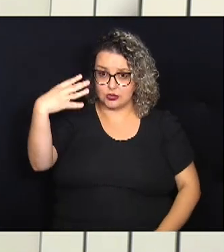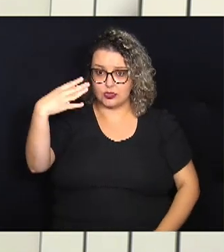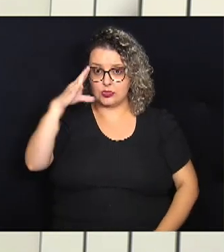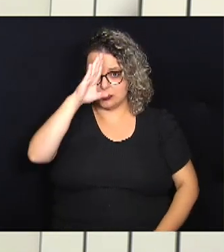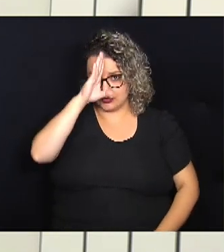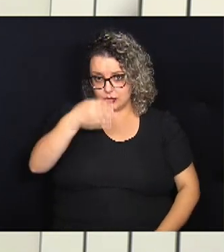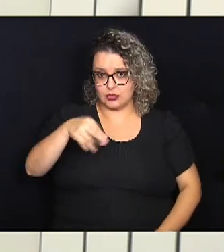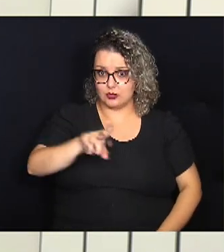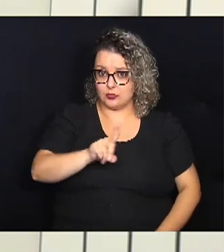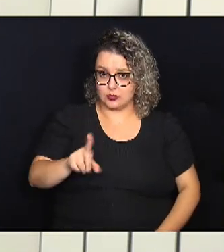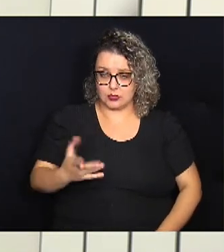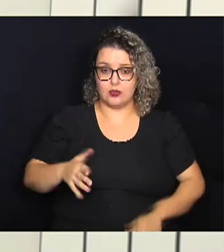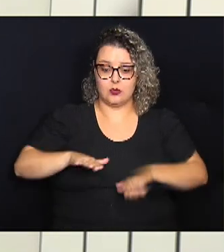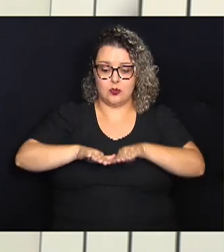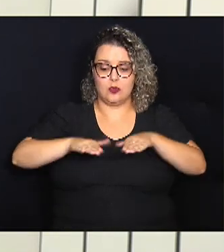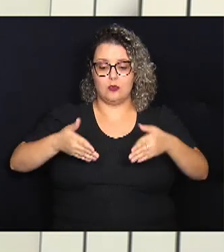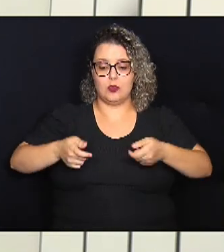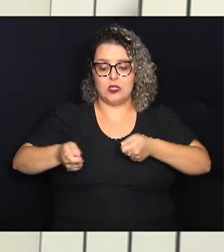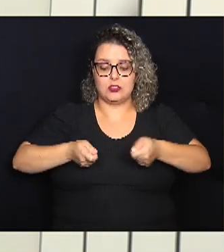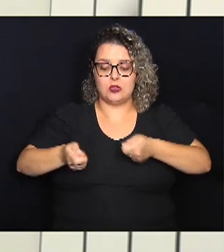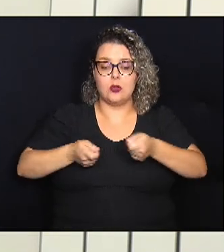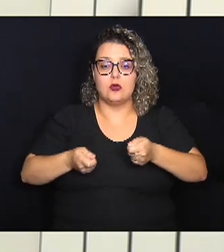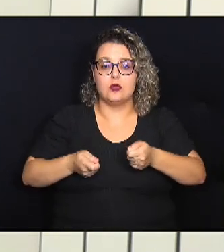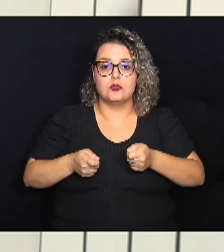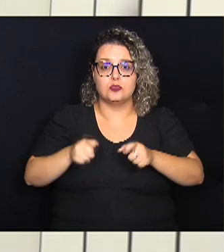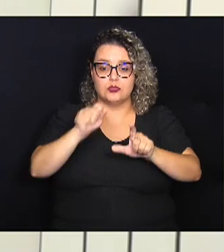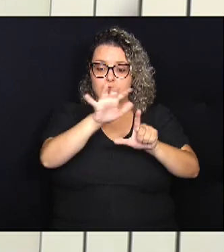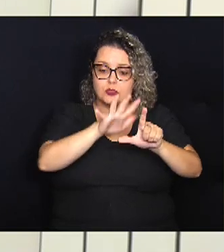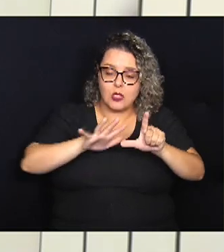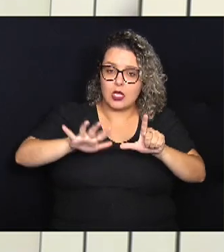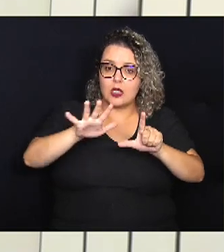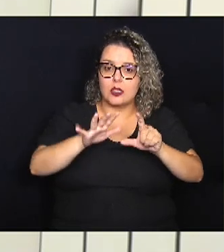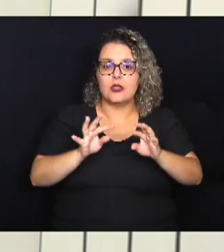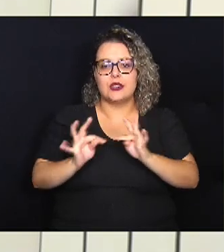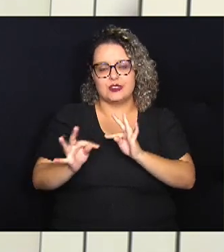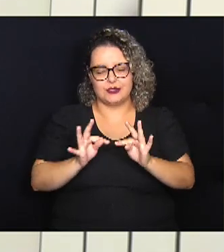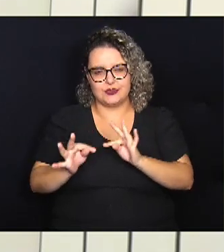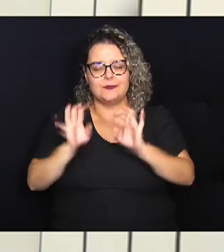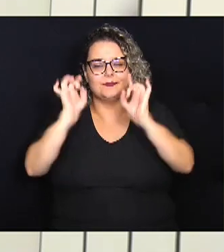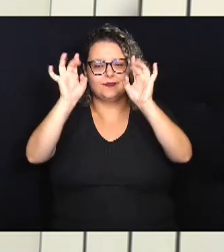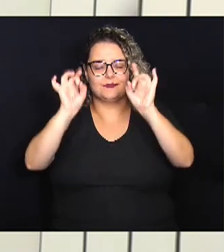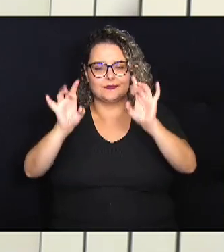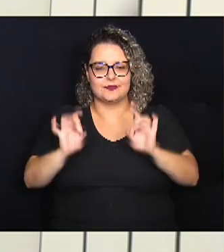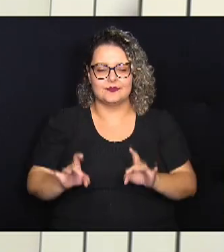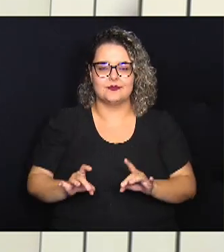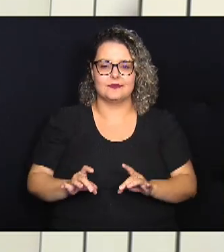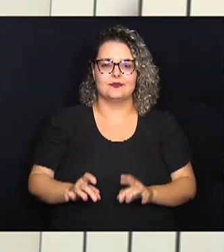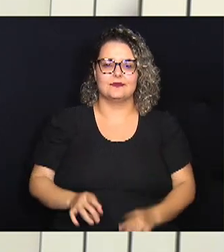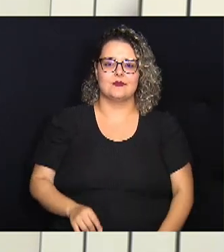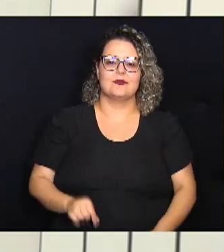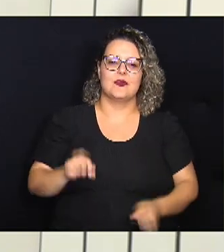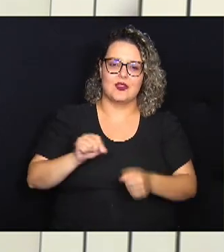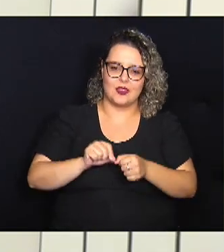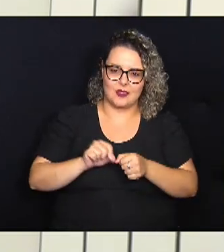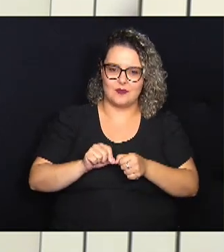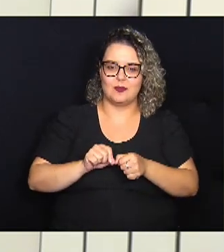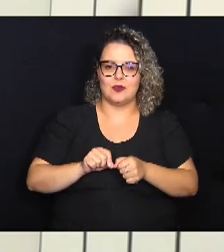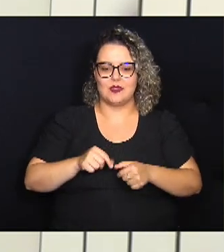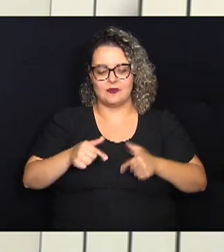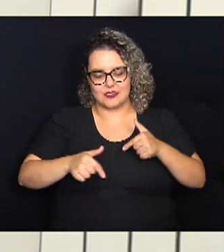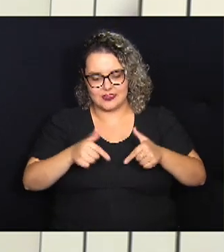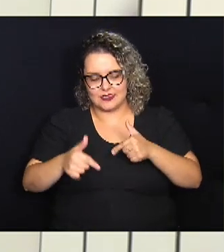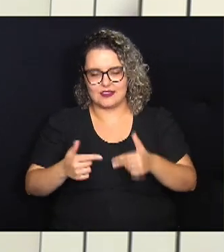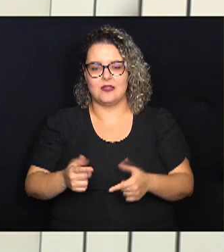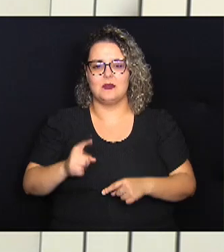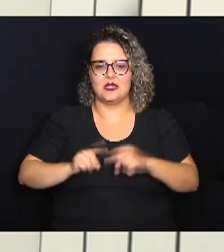indireta, mesas controladoras de imagens e um técnico especializado para operar esses